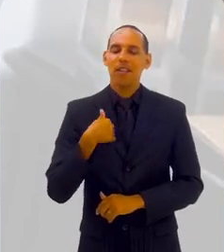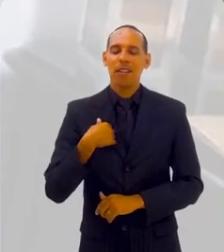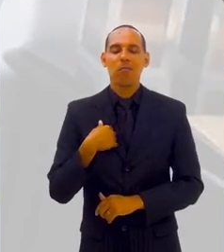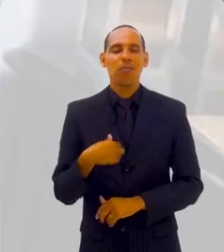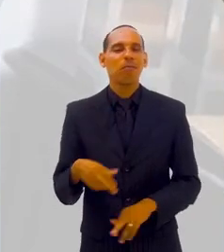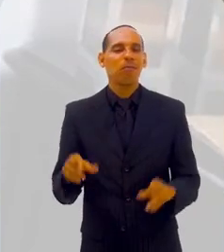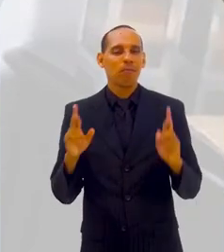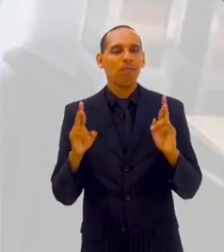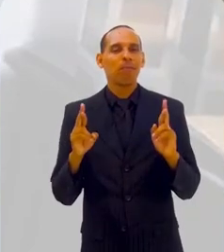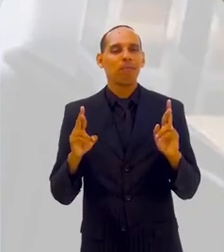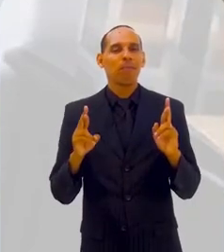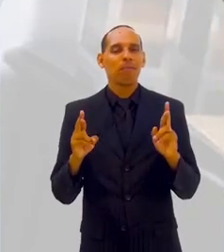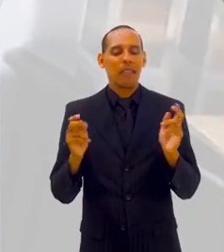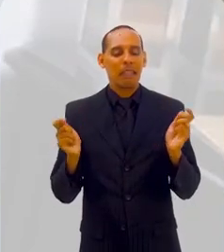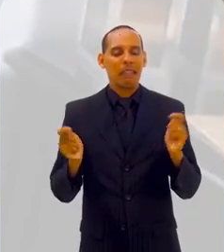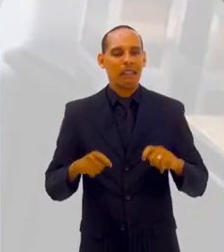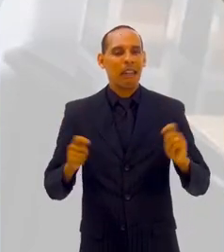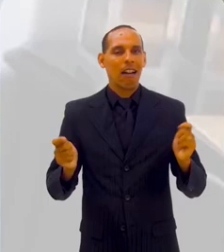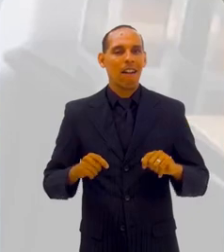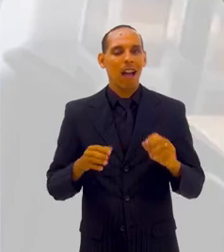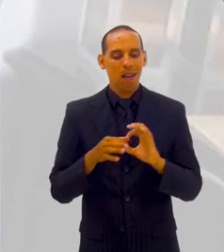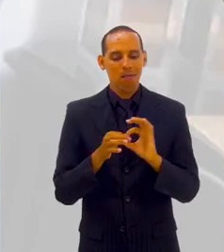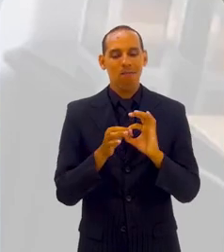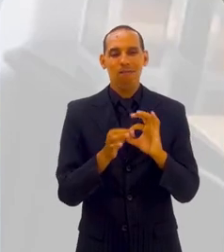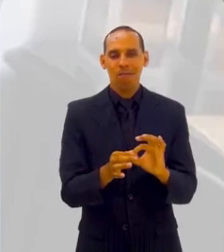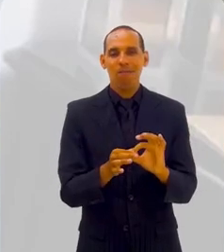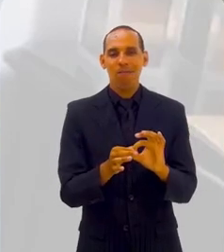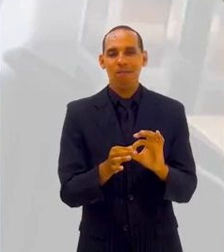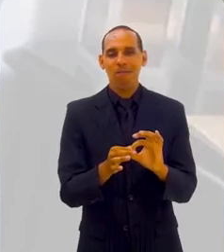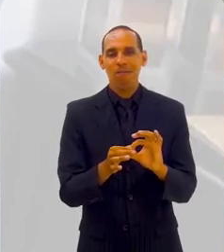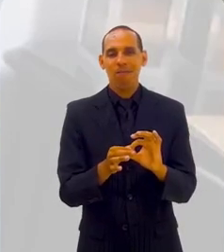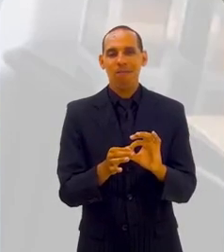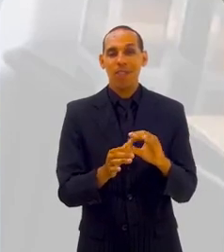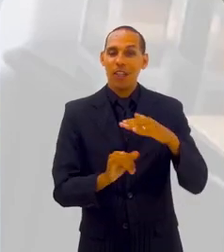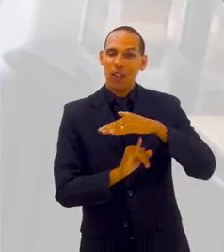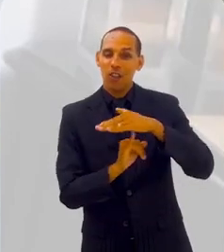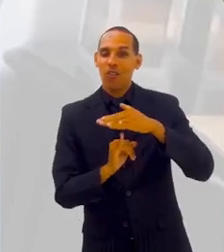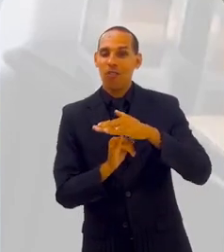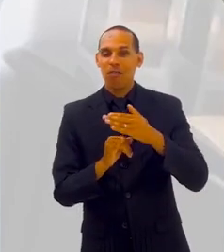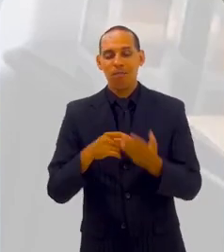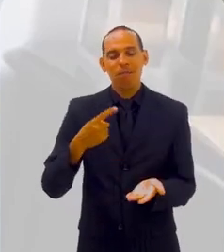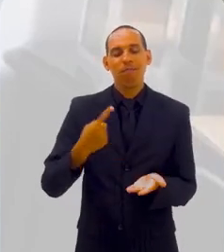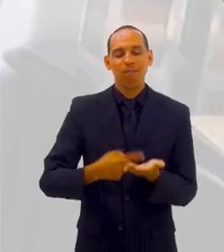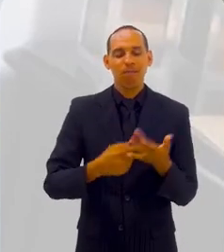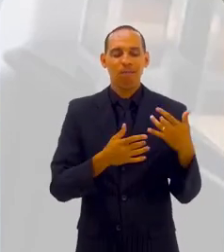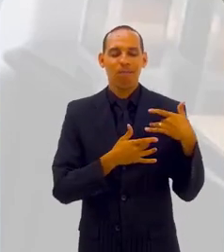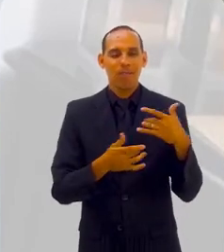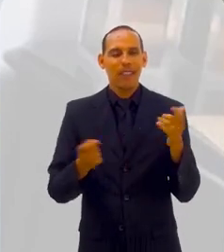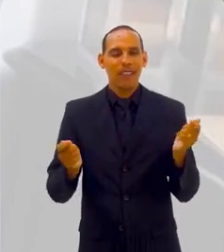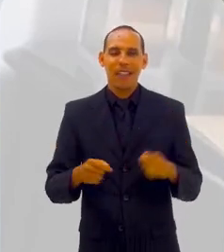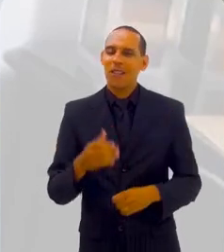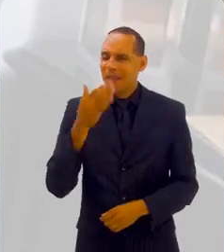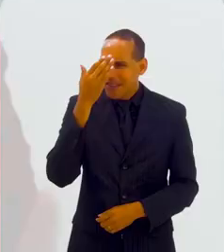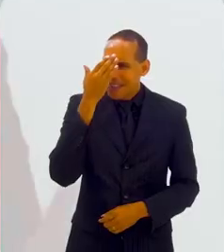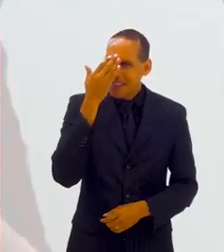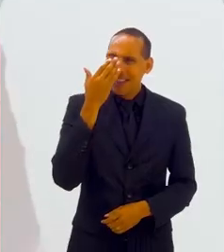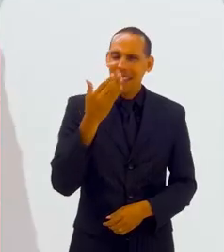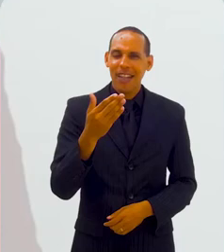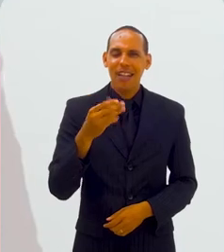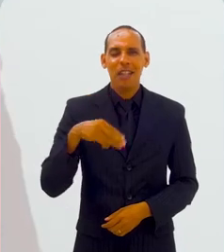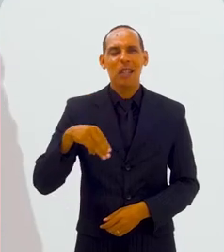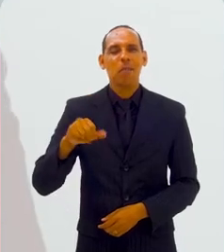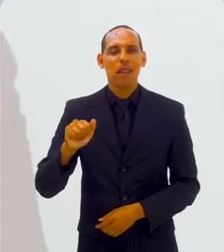Realmente, eu gostaria muito que os parlamentares pudessem se engajar e contar com as instituições para esse design. Maria de Lourdes,